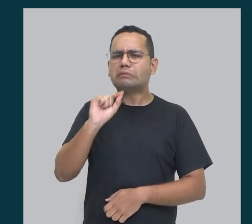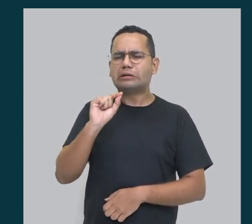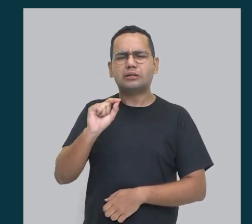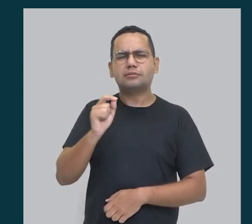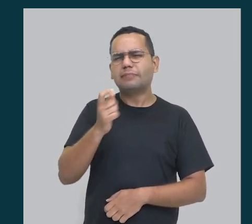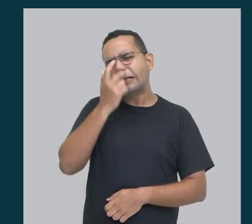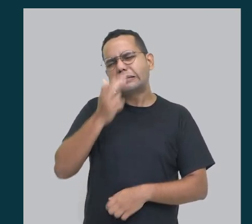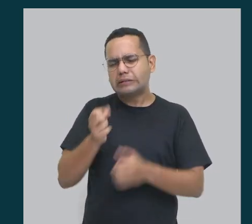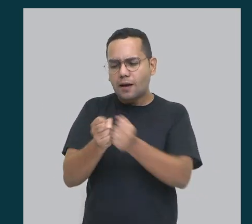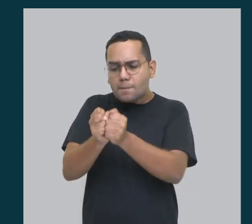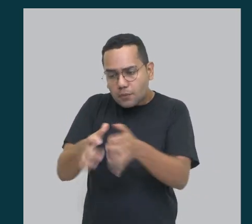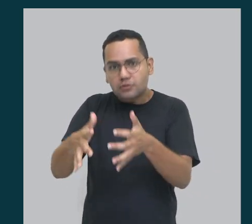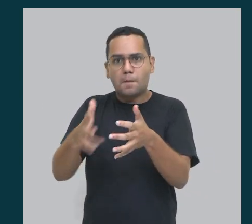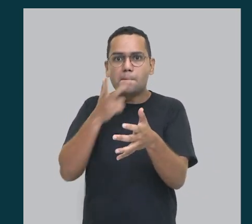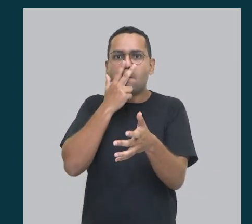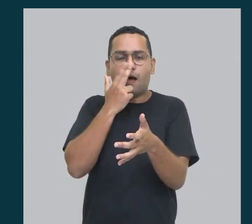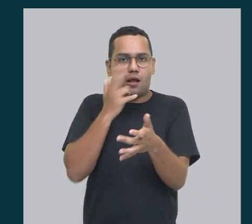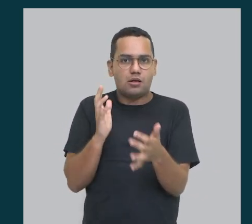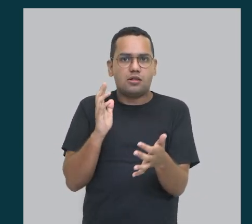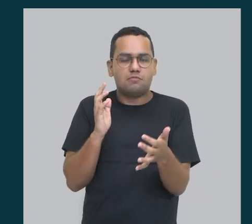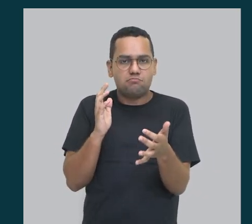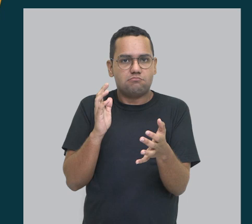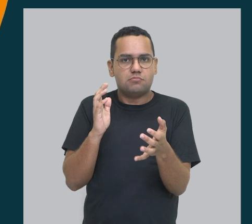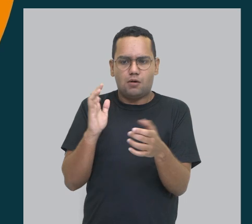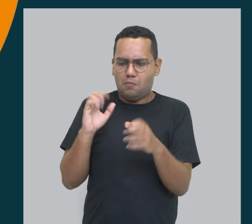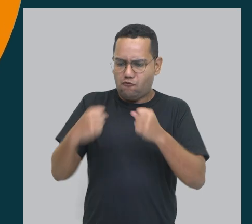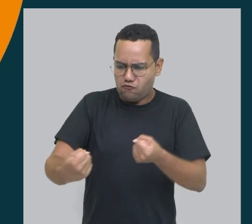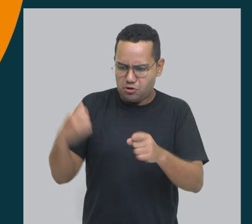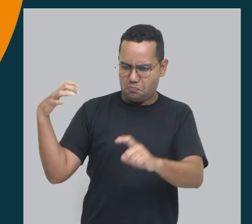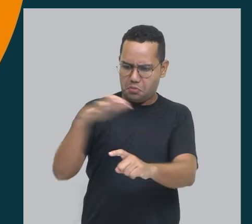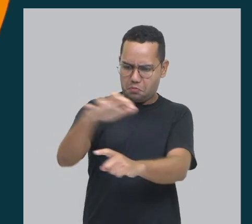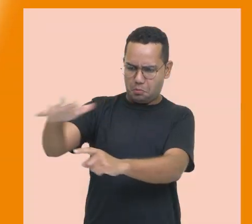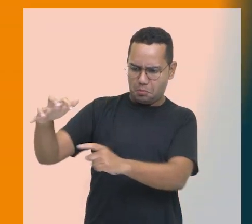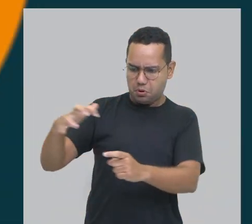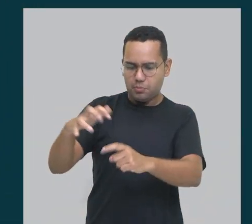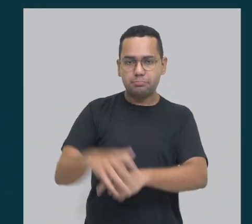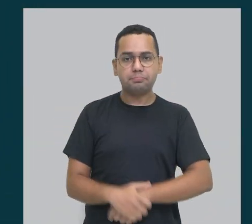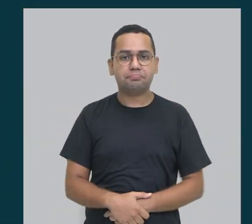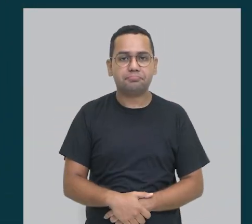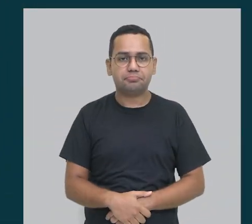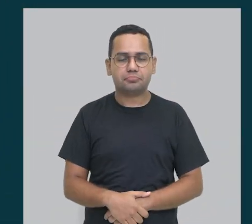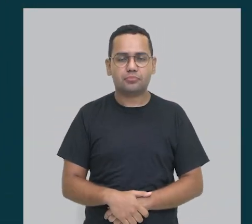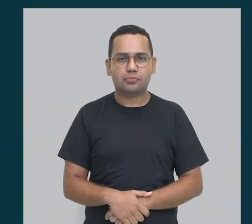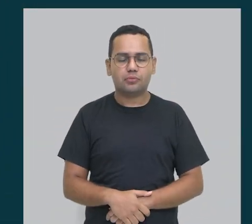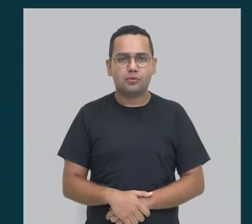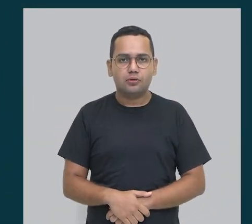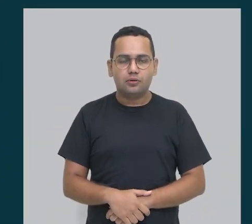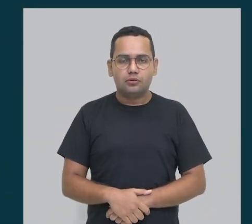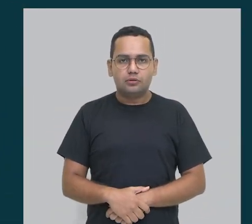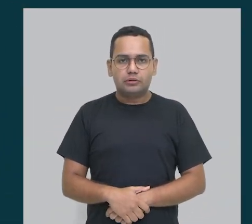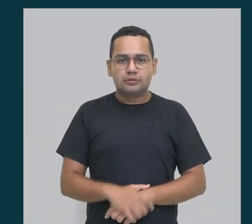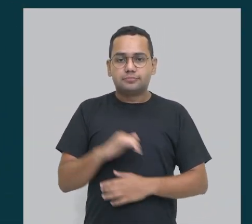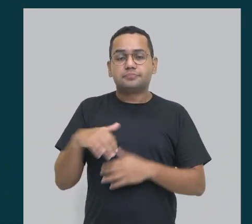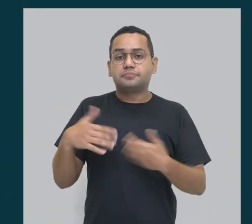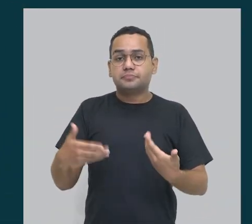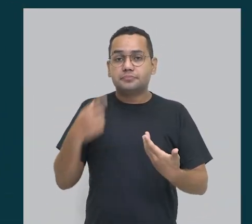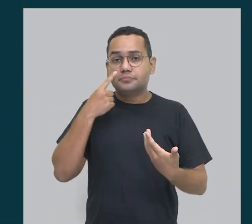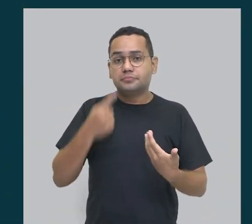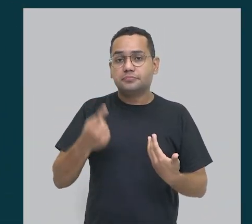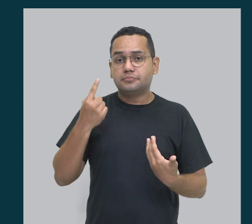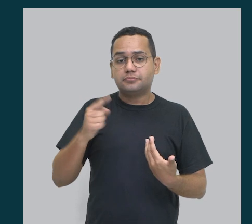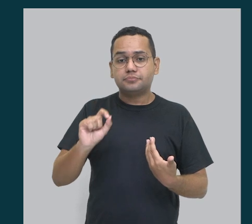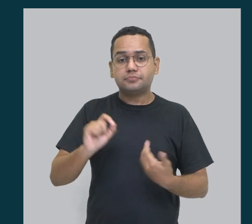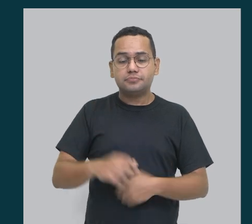explodir. Produz uma força no sentido de que vai fazer a estrela explodir. Mas tem uma força